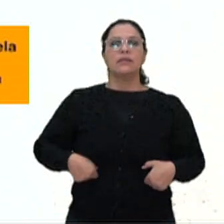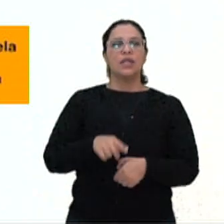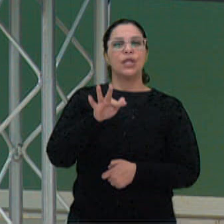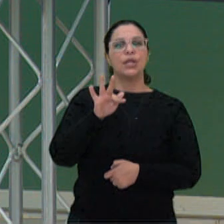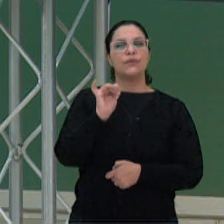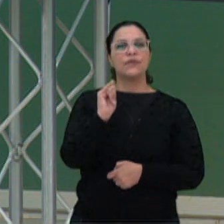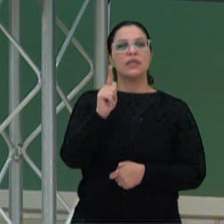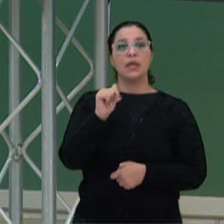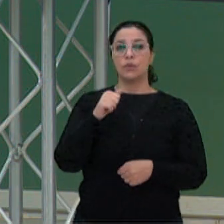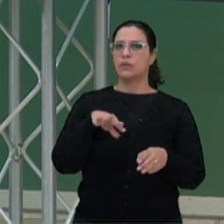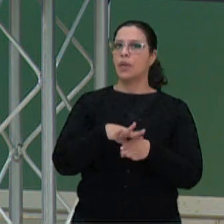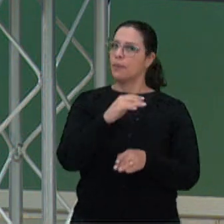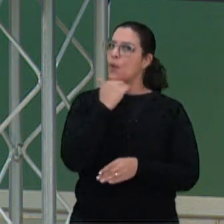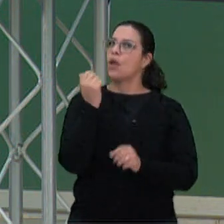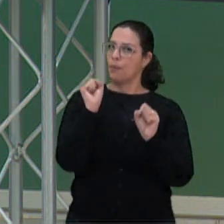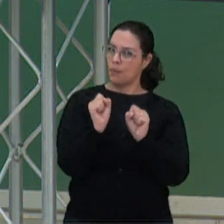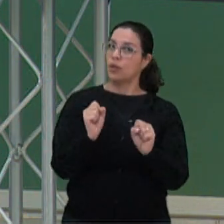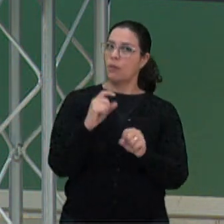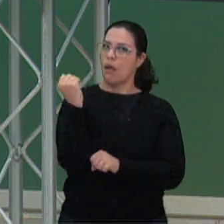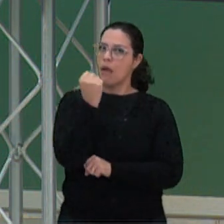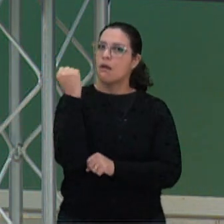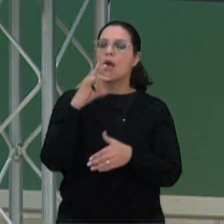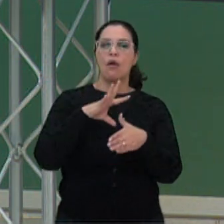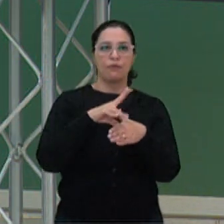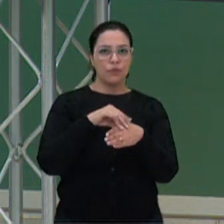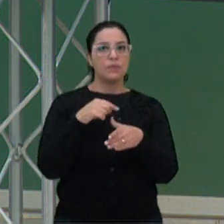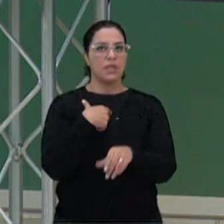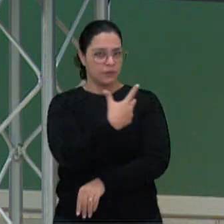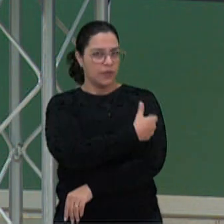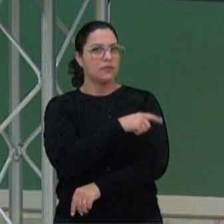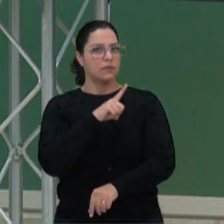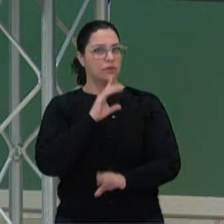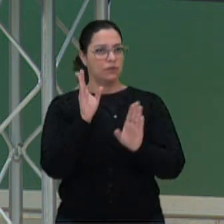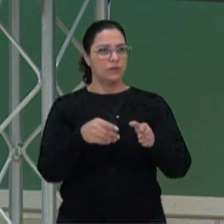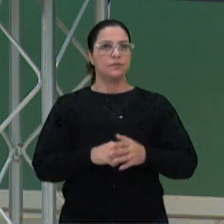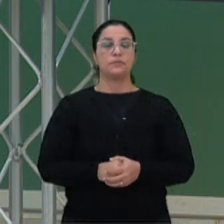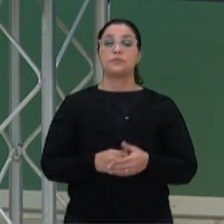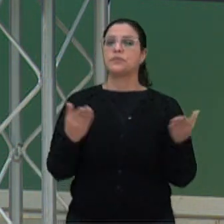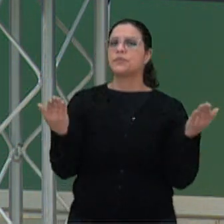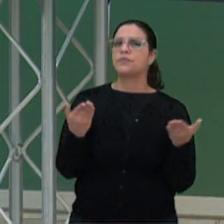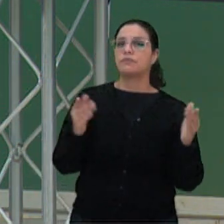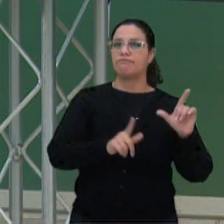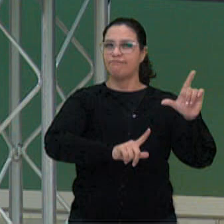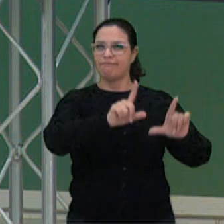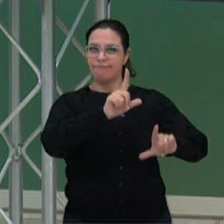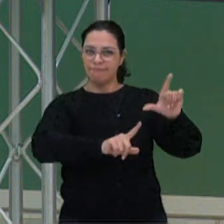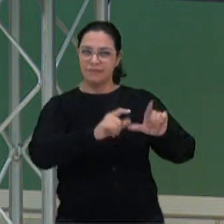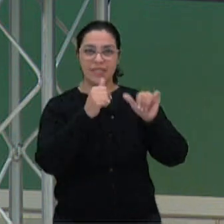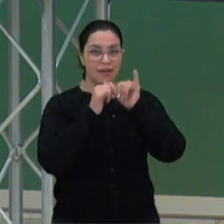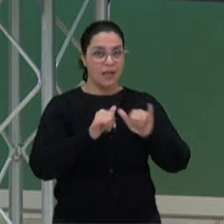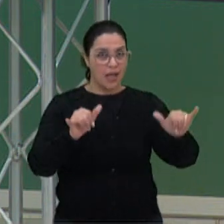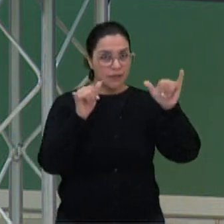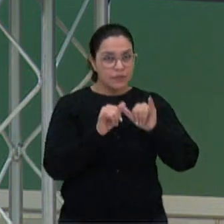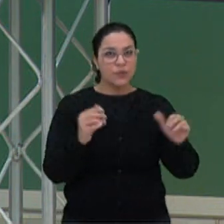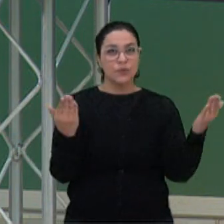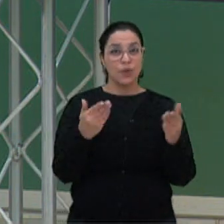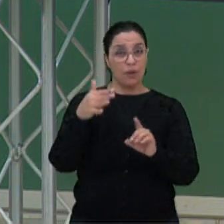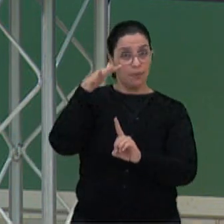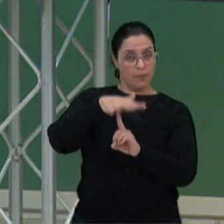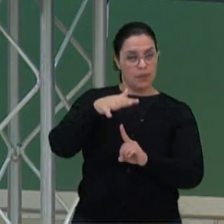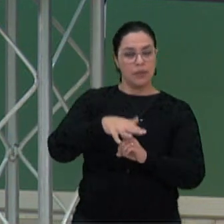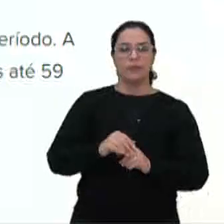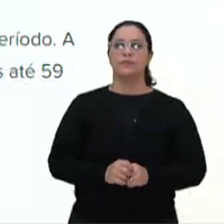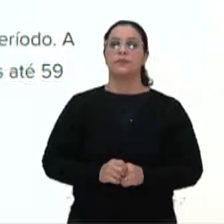levar a pessoa ao óbito, tá? Então é uma doença bem grave, mas que a gente tem vacina. Olha só essa notícia aqui, né, do